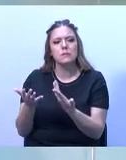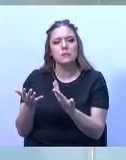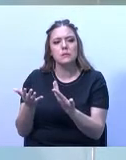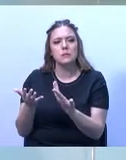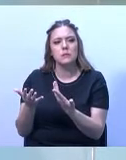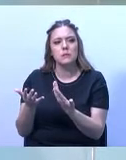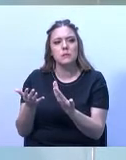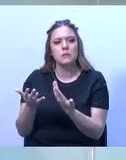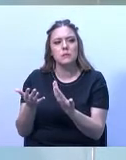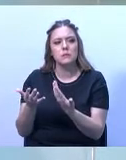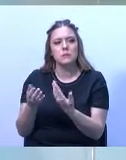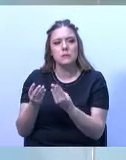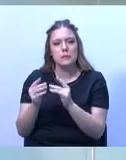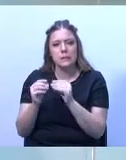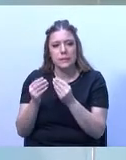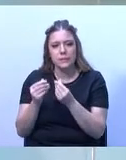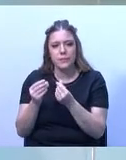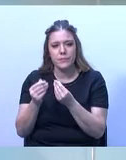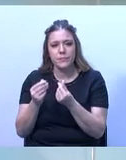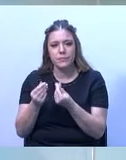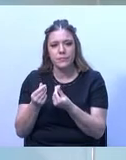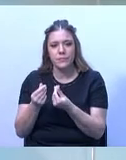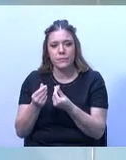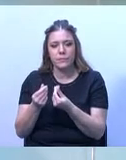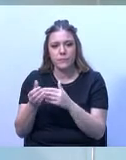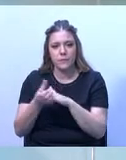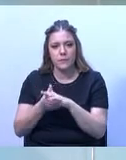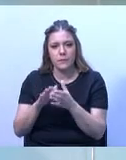Provavelmente aquelas que têm assim alguma viscosidade, algum gel?